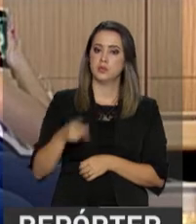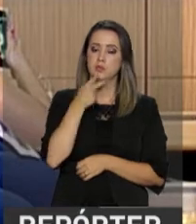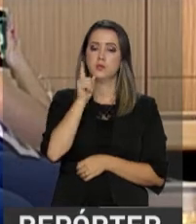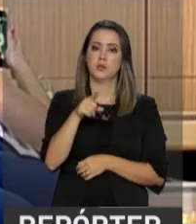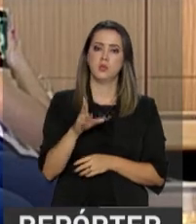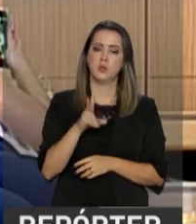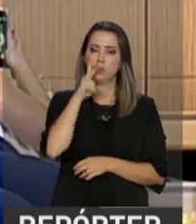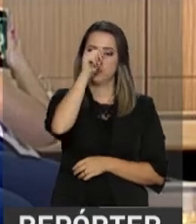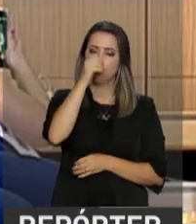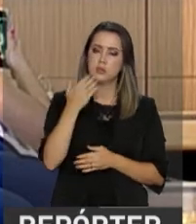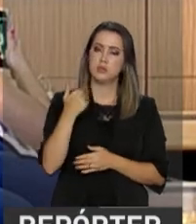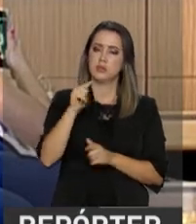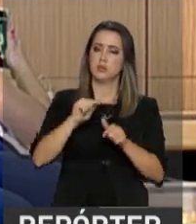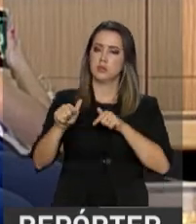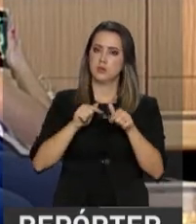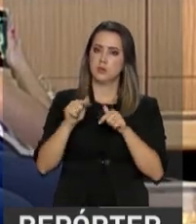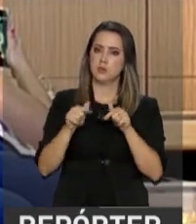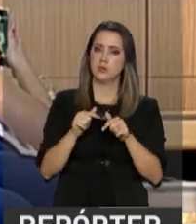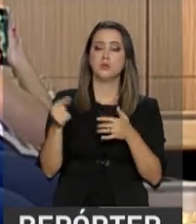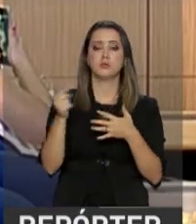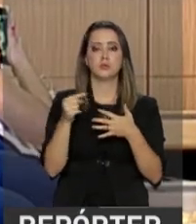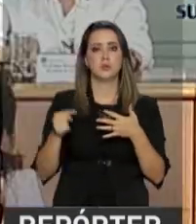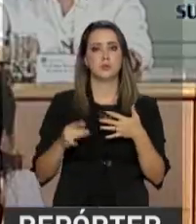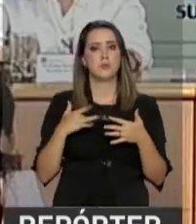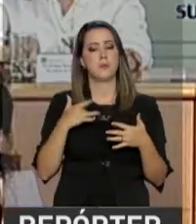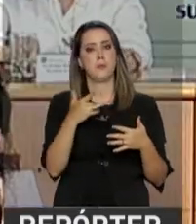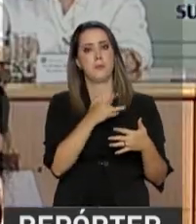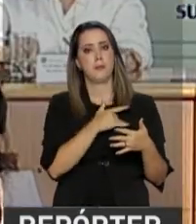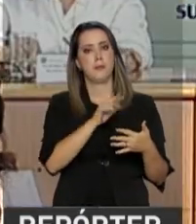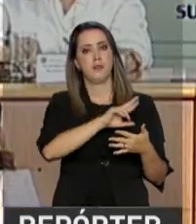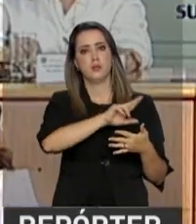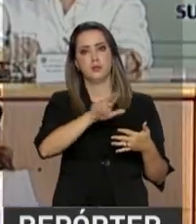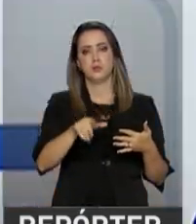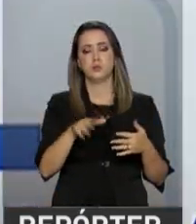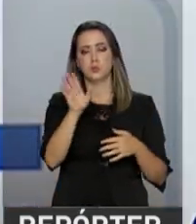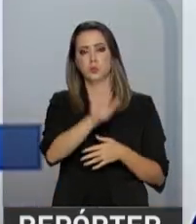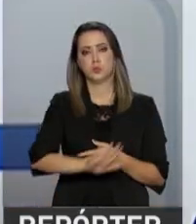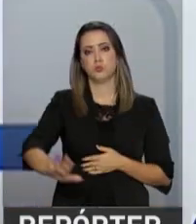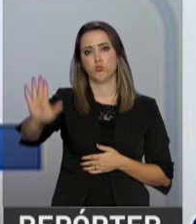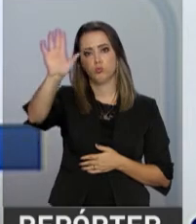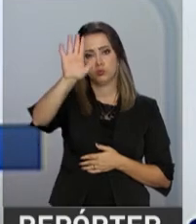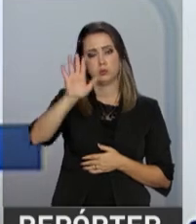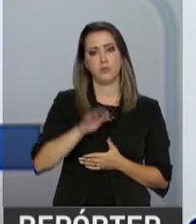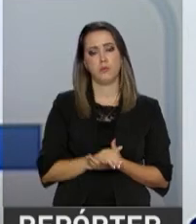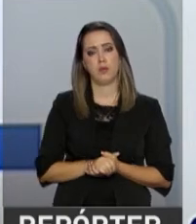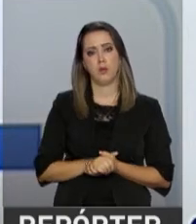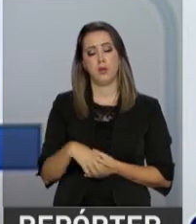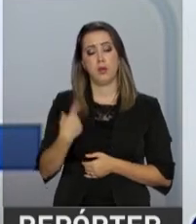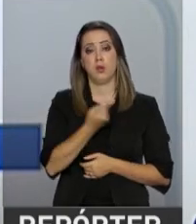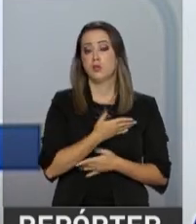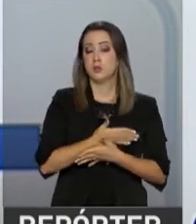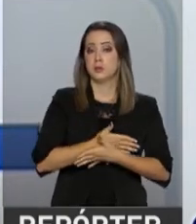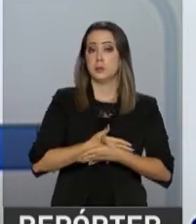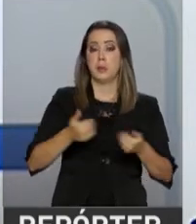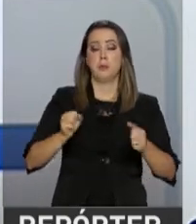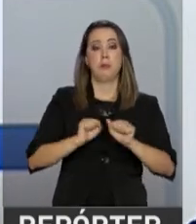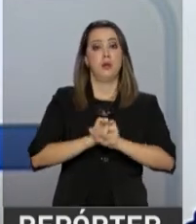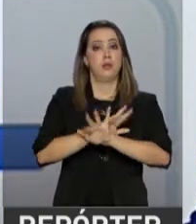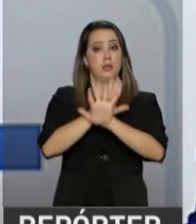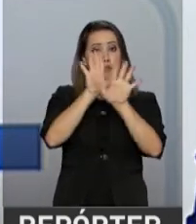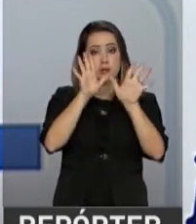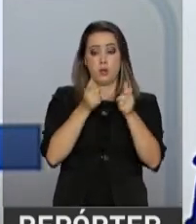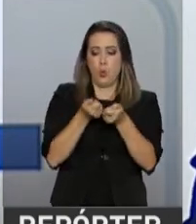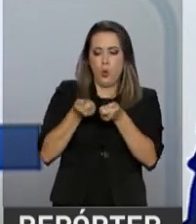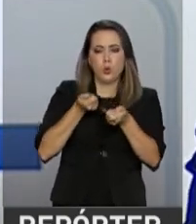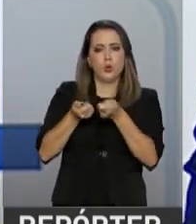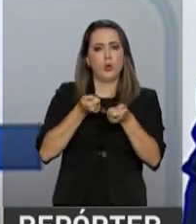fortalece a execução das medidas de saúde em todo o país nós vamos melhorar a transparência eo combate à